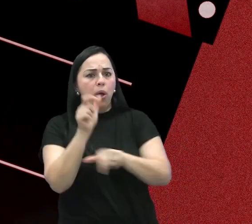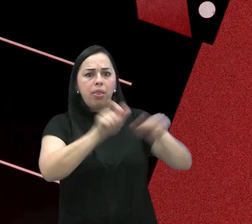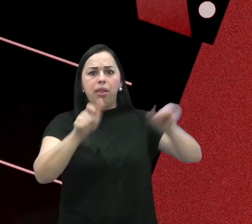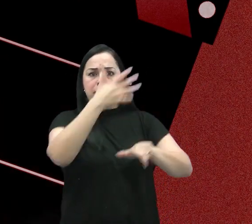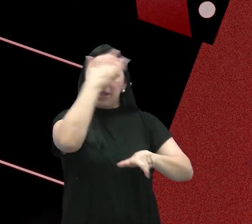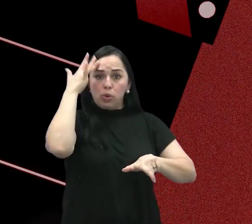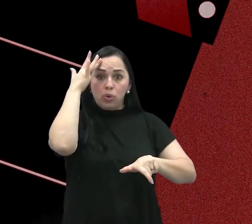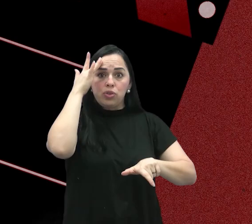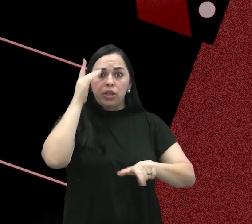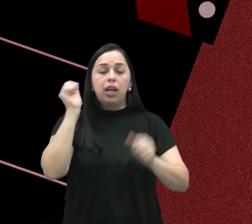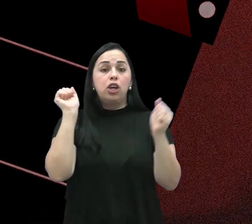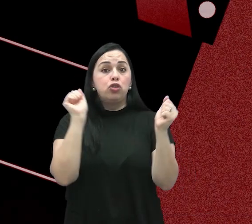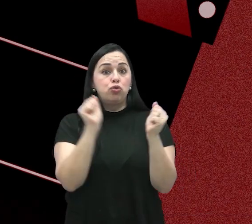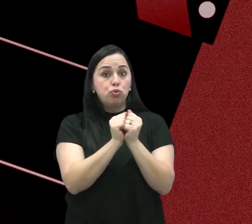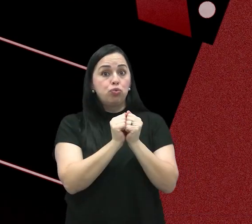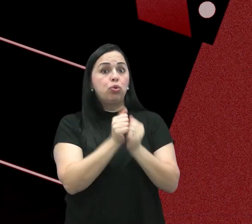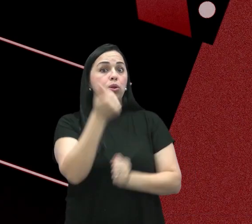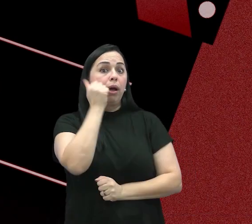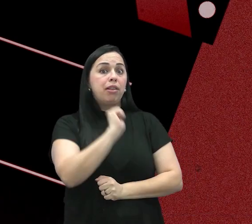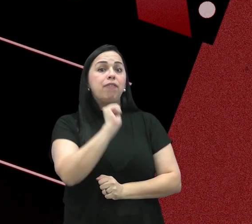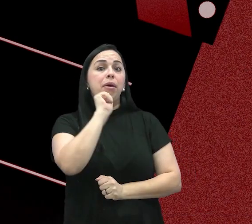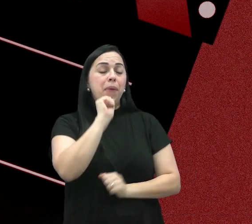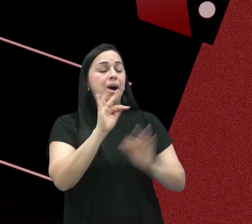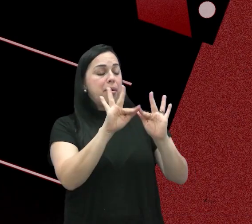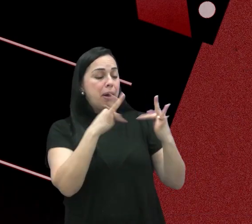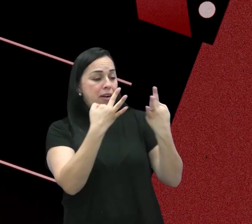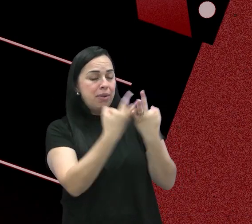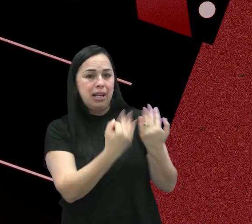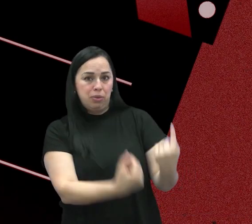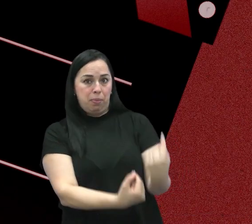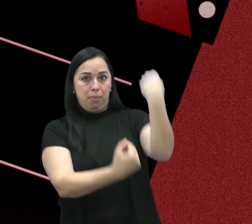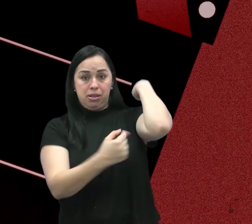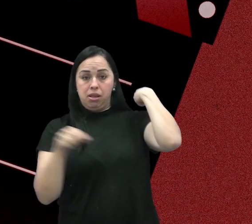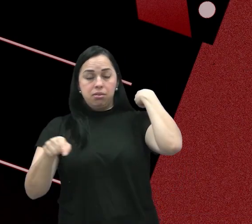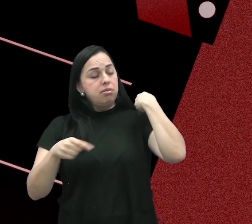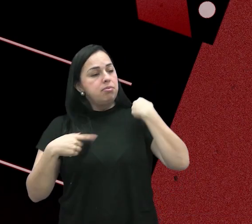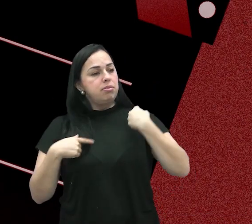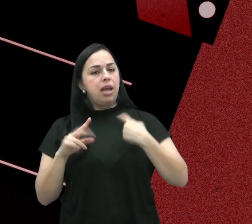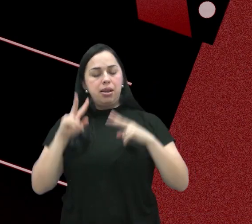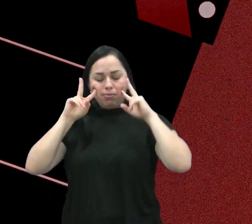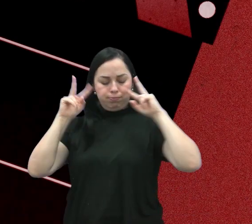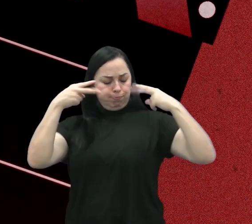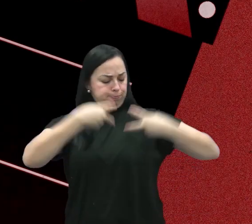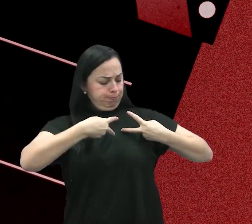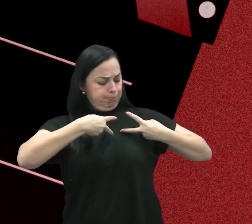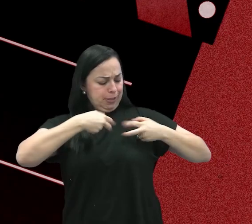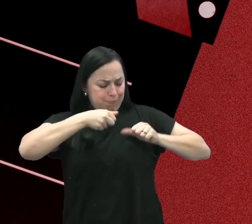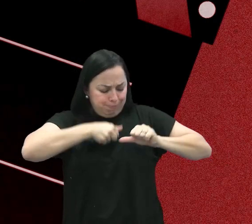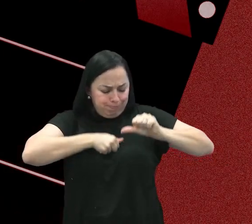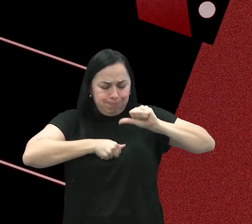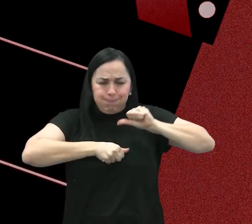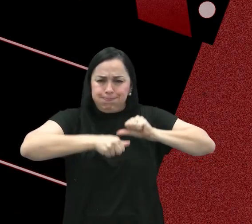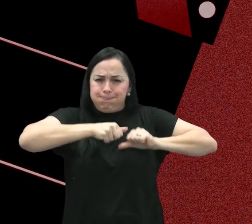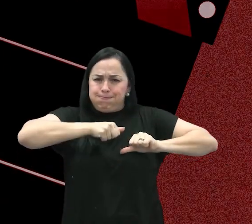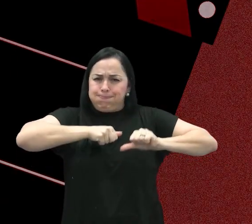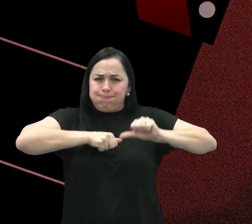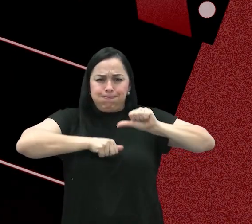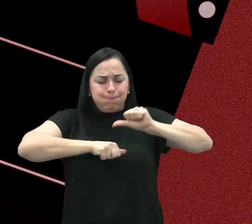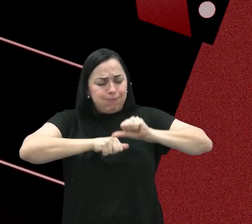fizeram parte do passado de sua família. Nesse trajeto, ele se desconstrói enquanto ser humano e